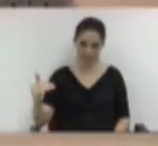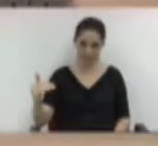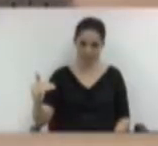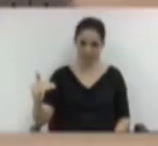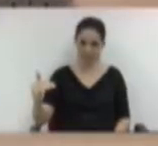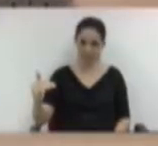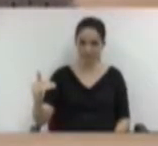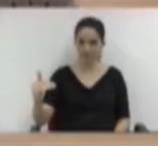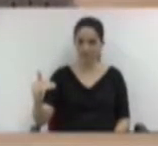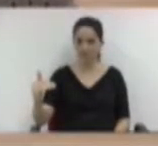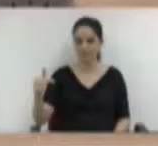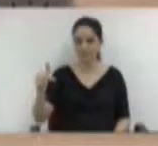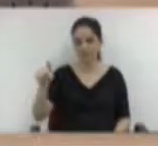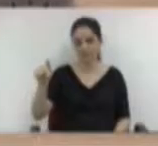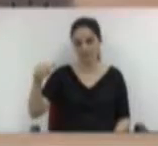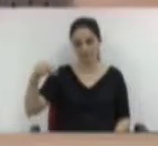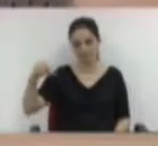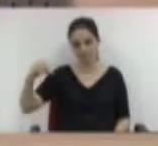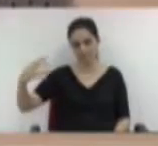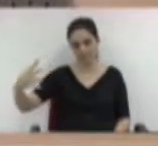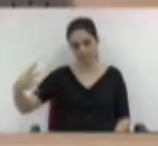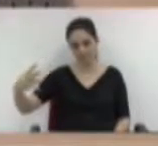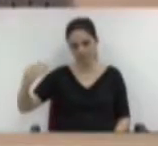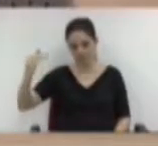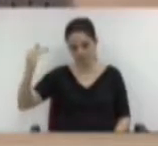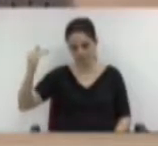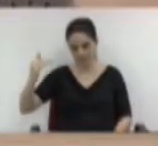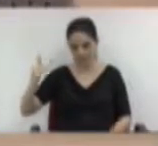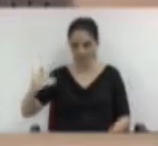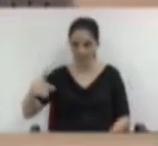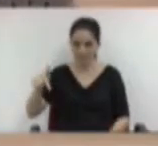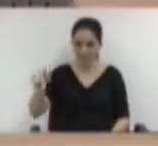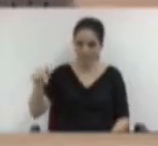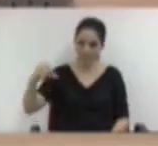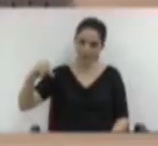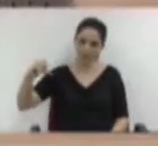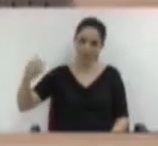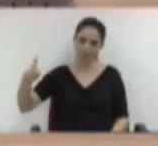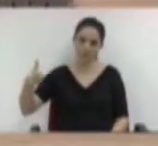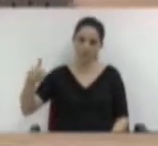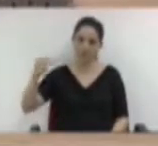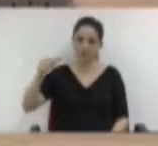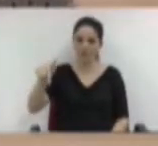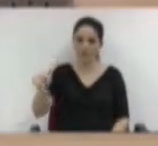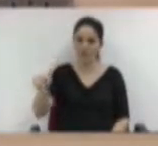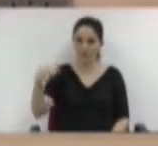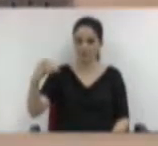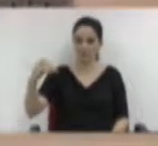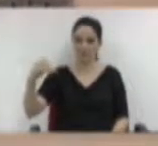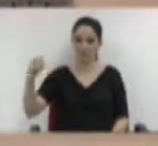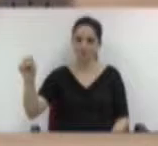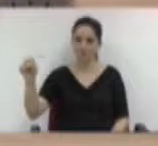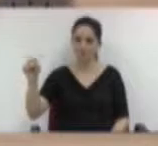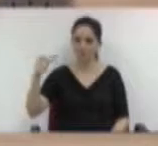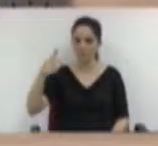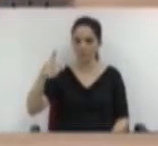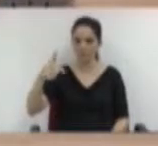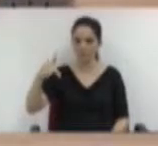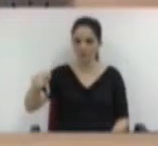795, 794, 796, 798,